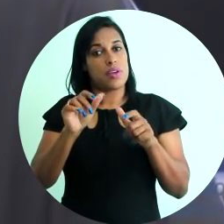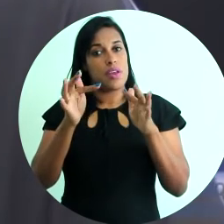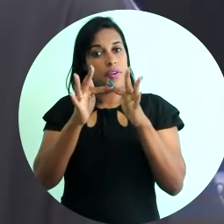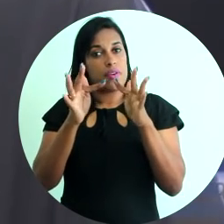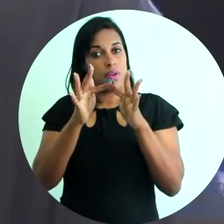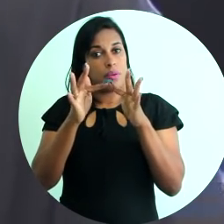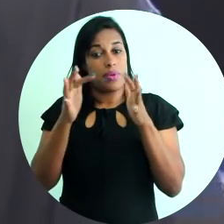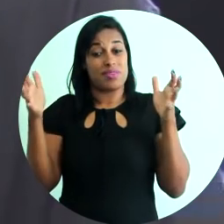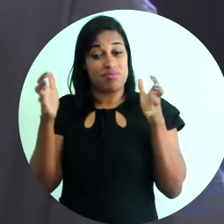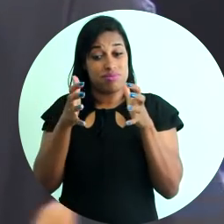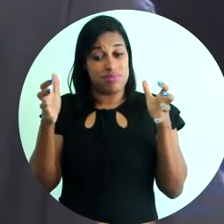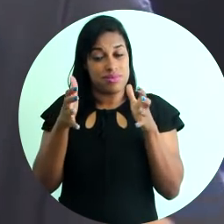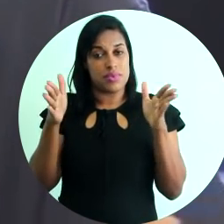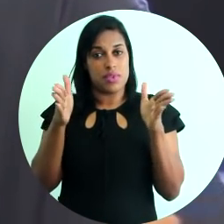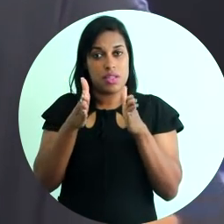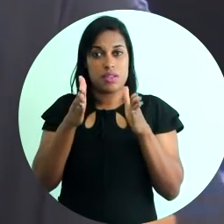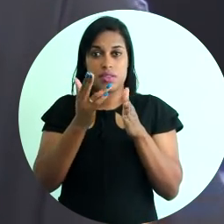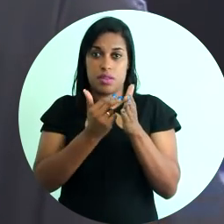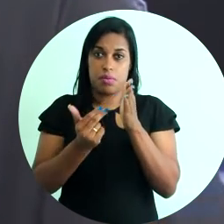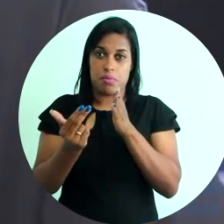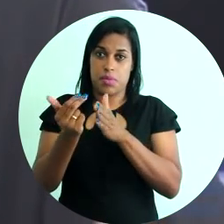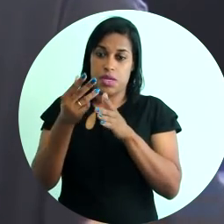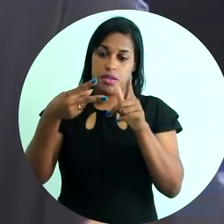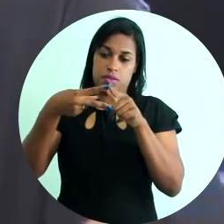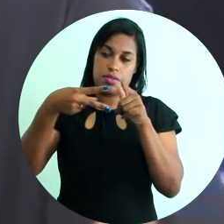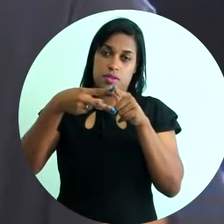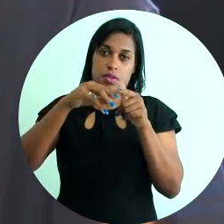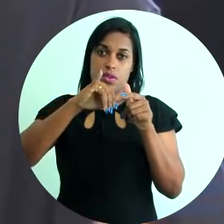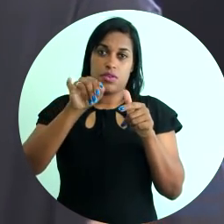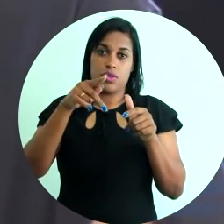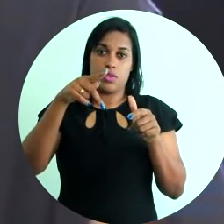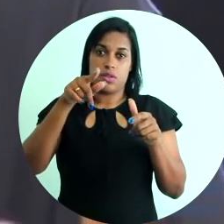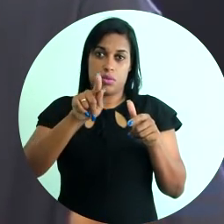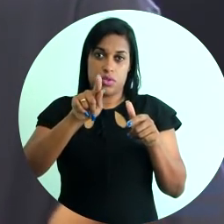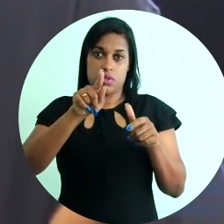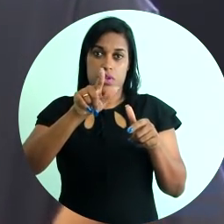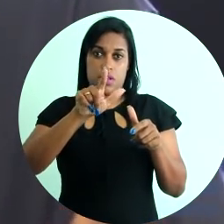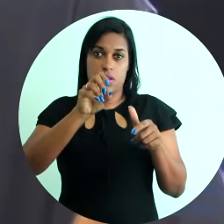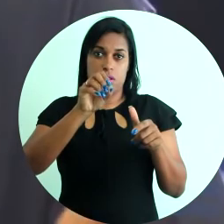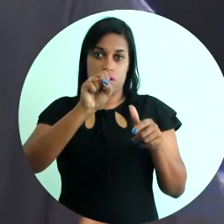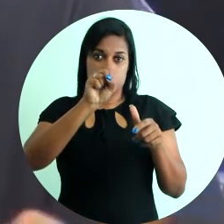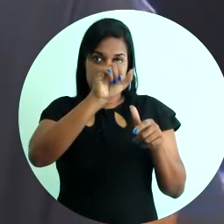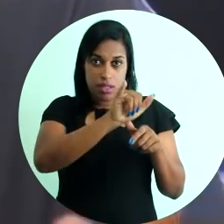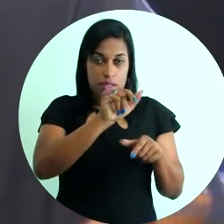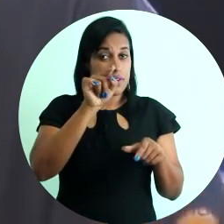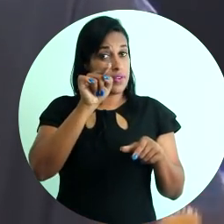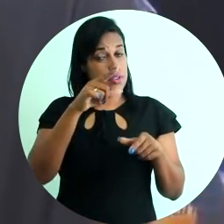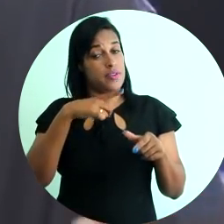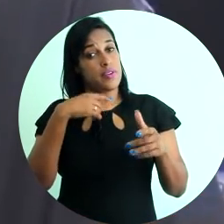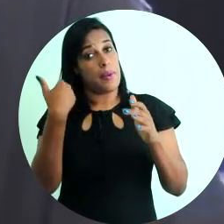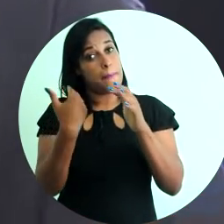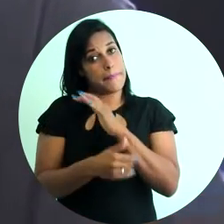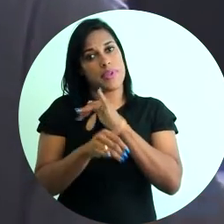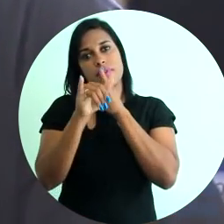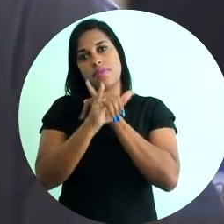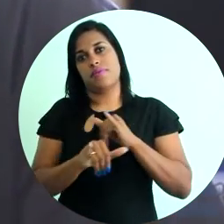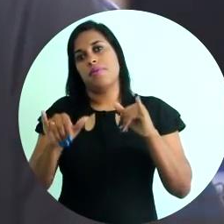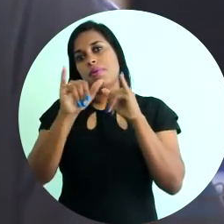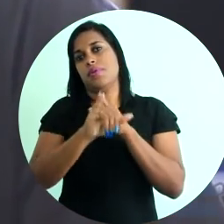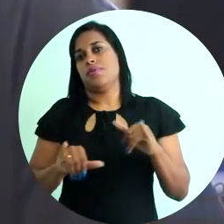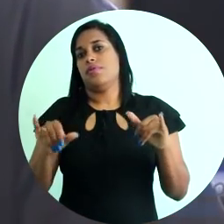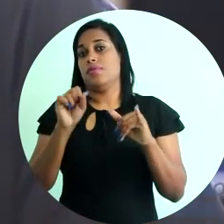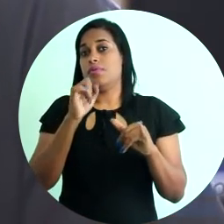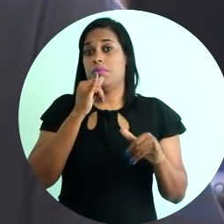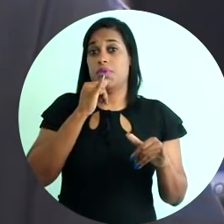de compressão de imagem que são usados no JPG são lossy, ou seja, você vai ter perda de dados. Se você